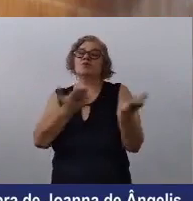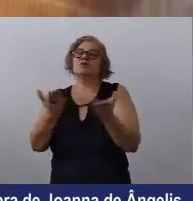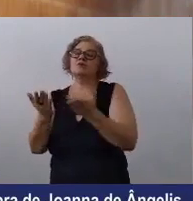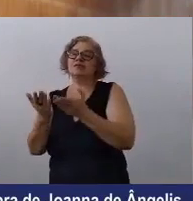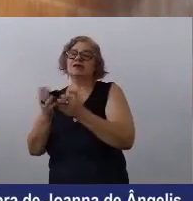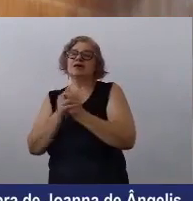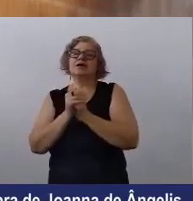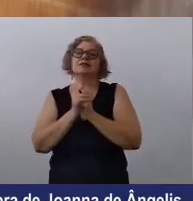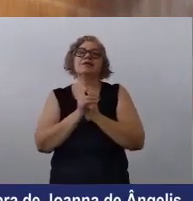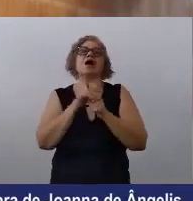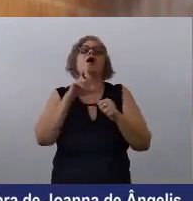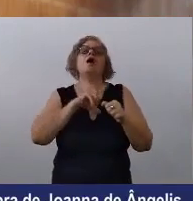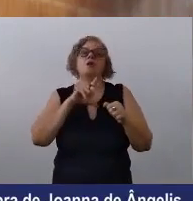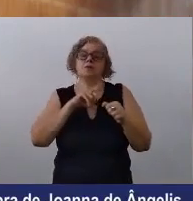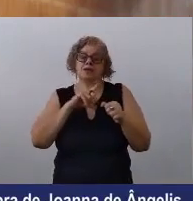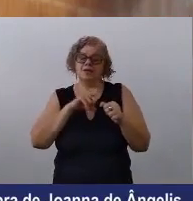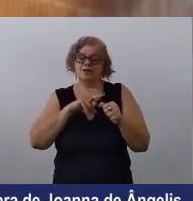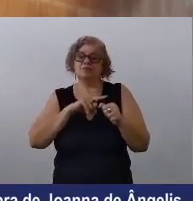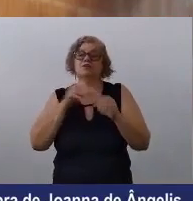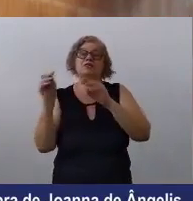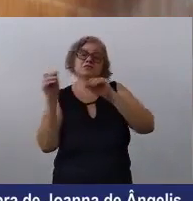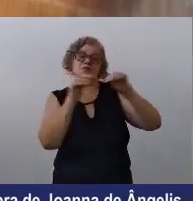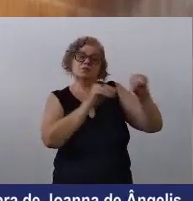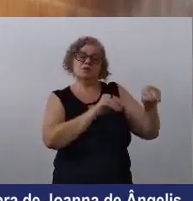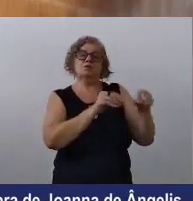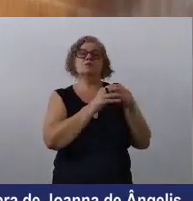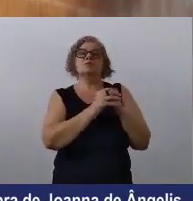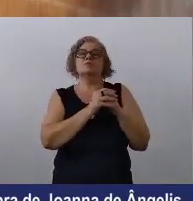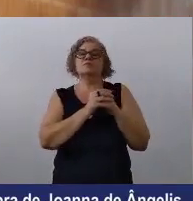foram convidá-la para que ela tivesse uma missão.